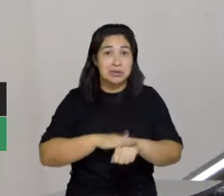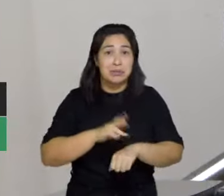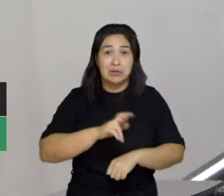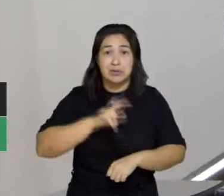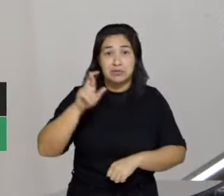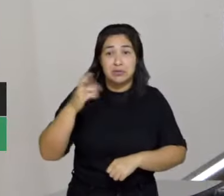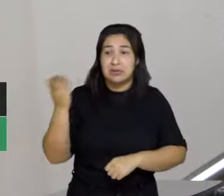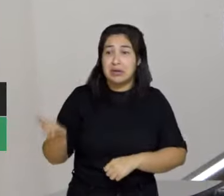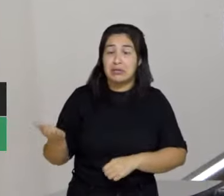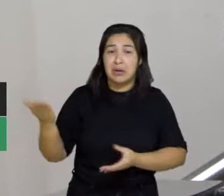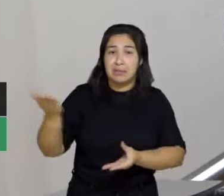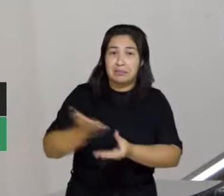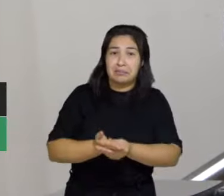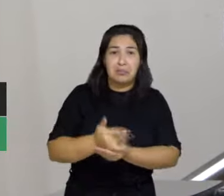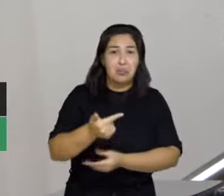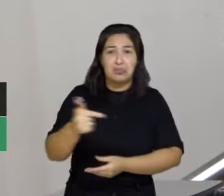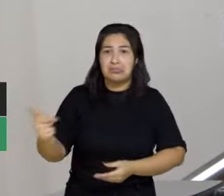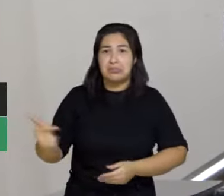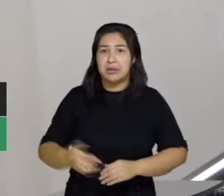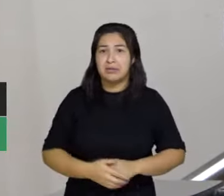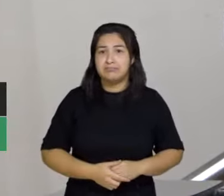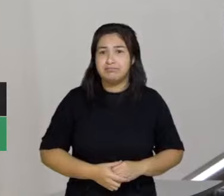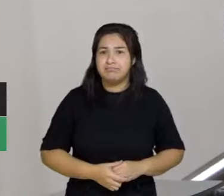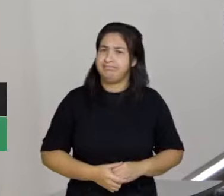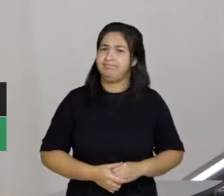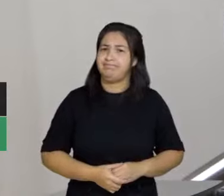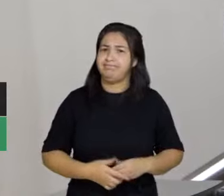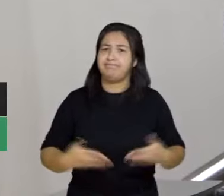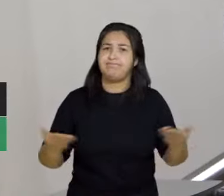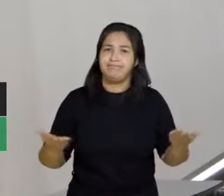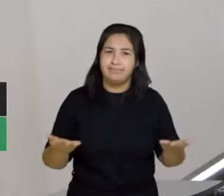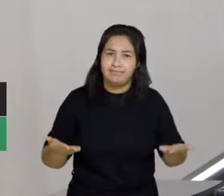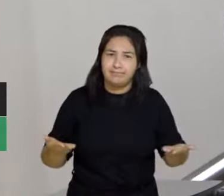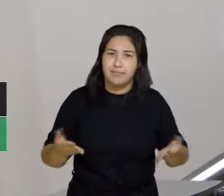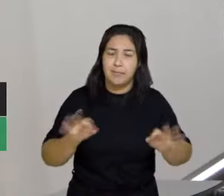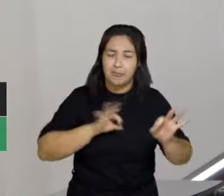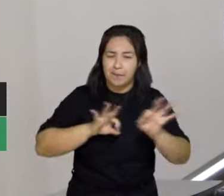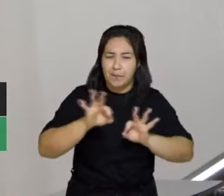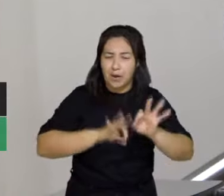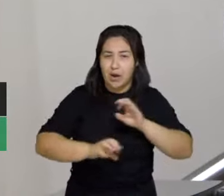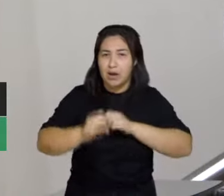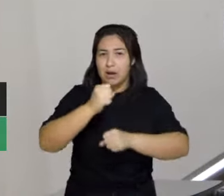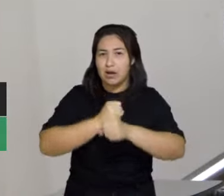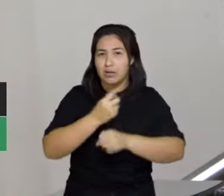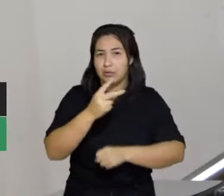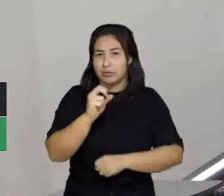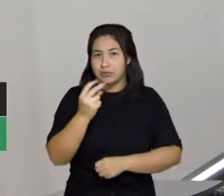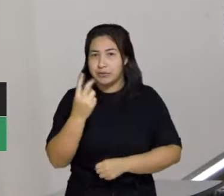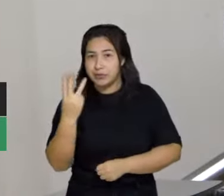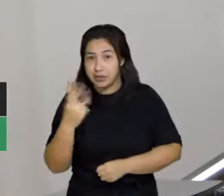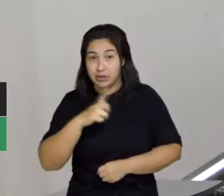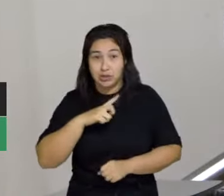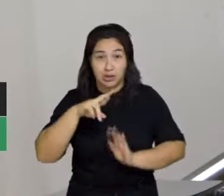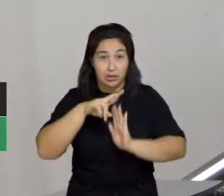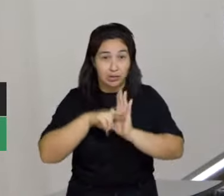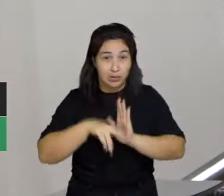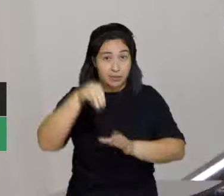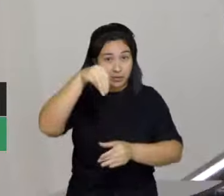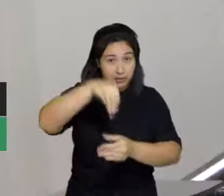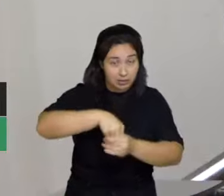foi protocolada. Agora, após a elaboração, no ano passado, de um regulamento interno, aliás,